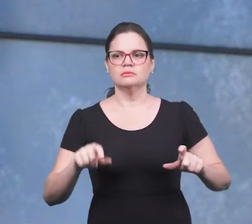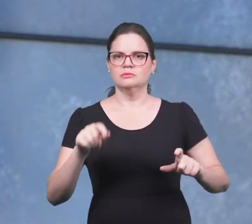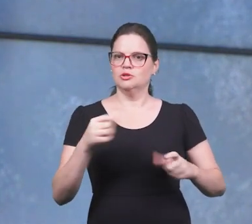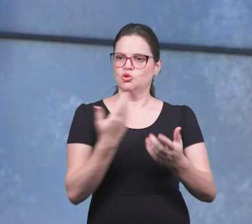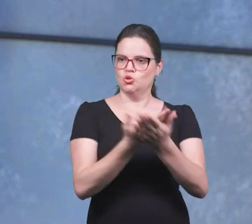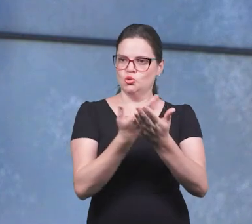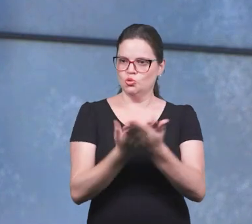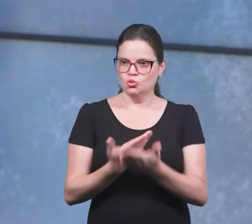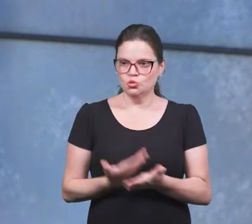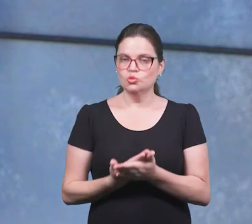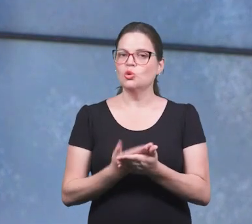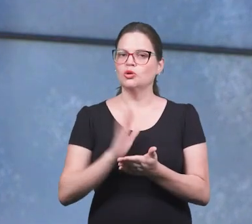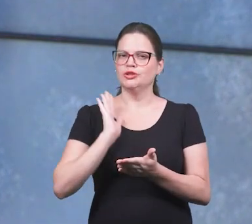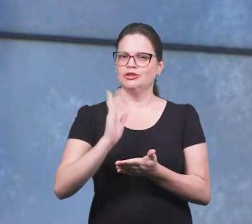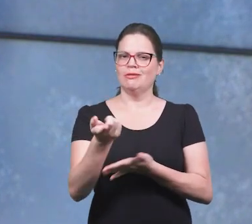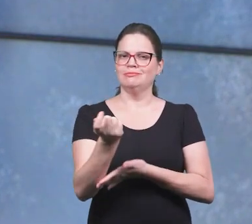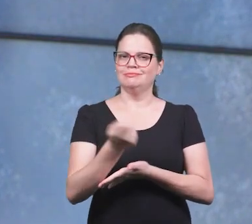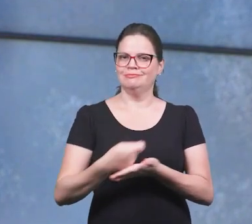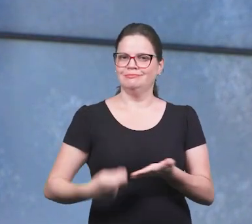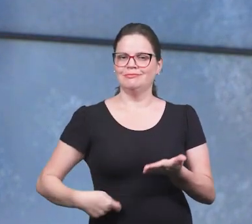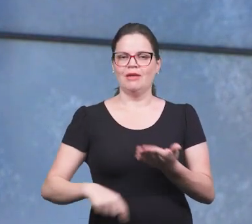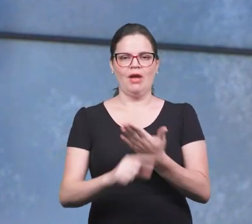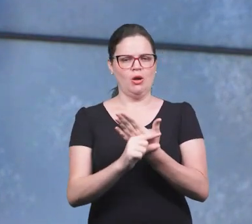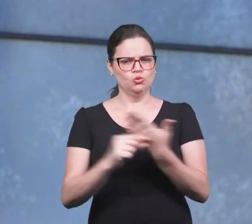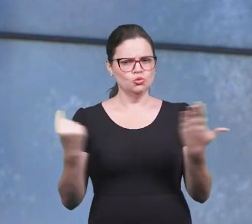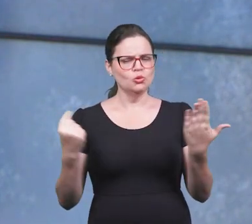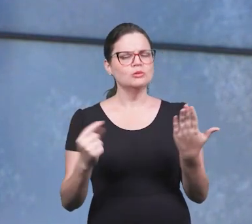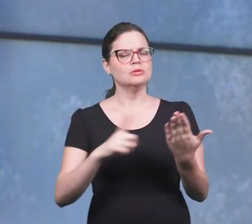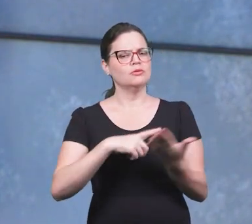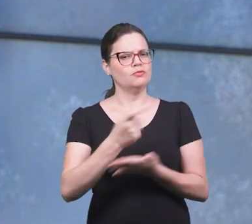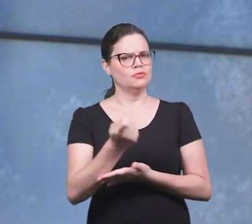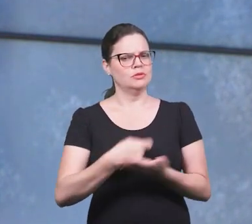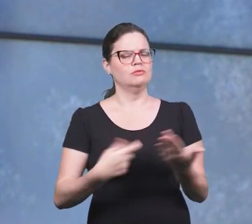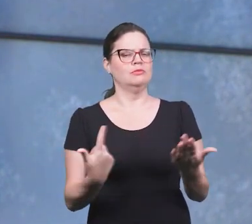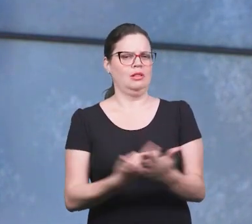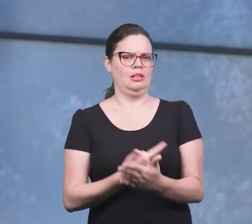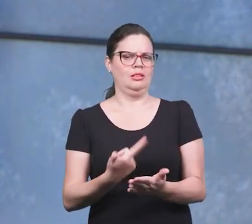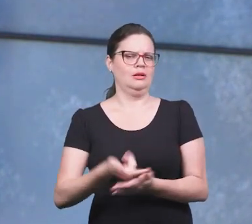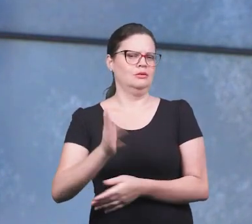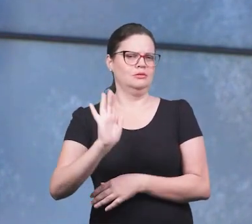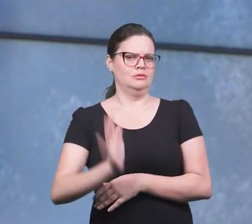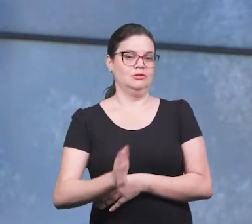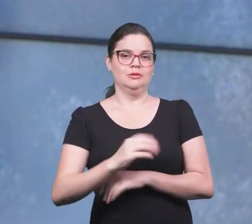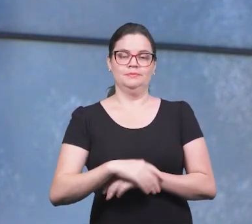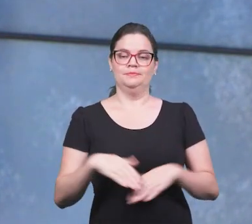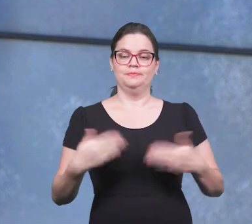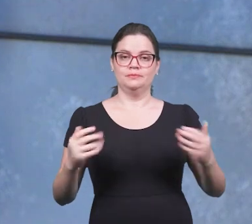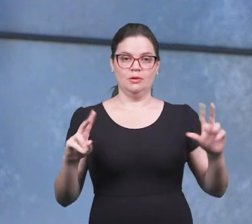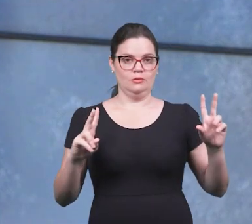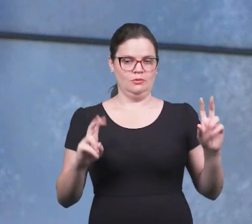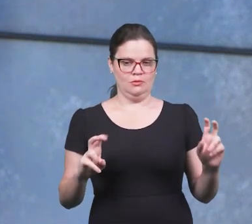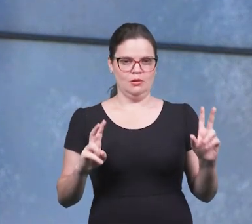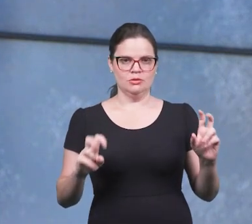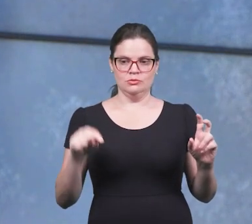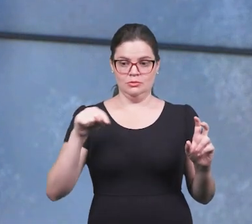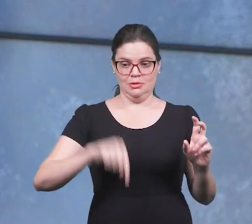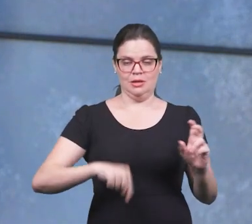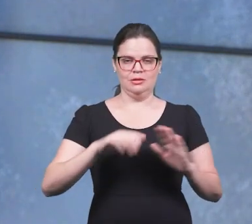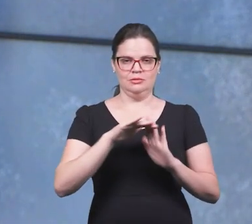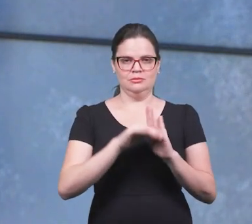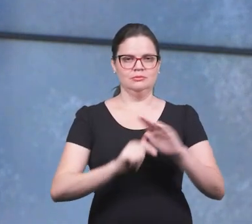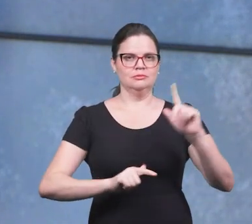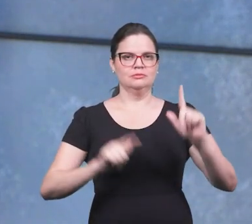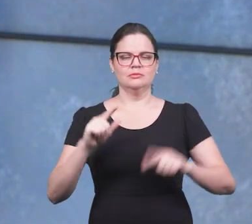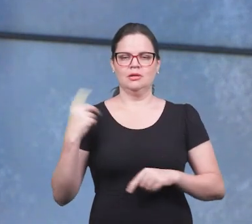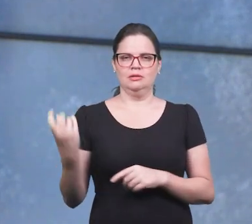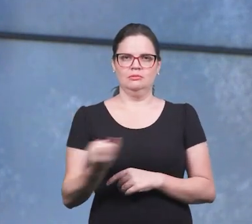assunto, né? Então, esse assunto, para nós, aqui, né, nesse programa, ele tem uma